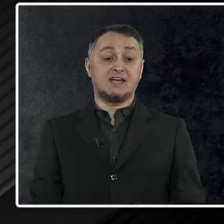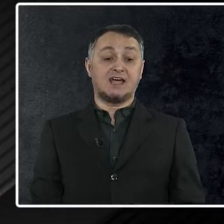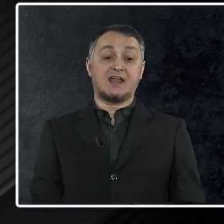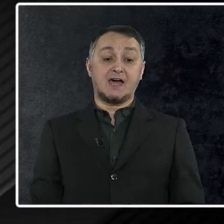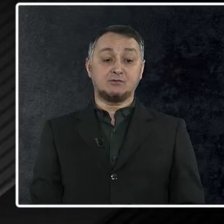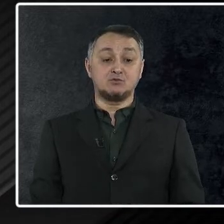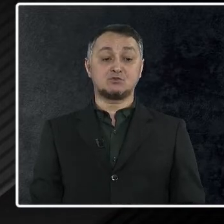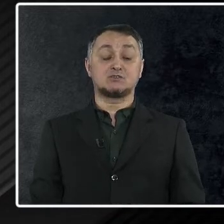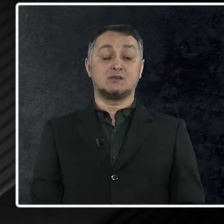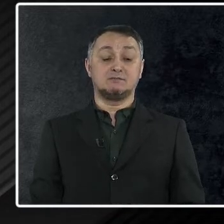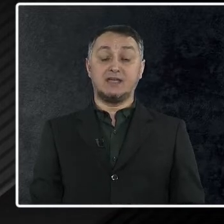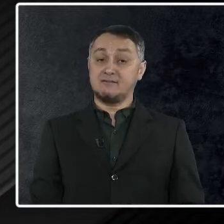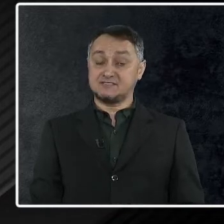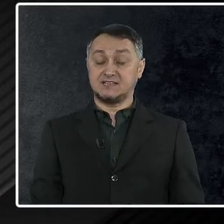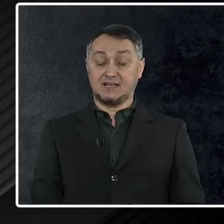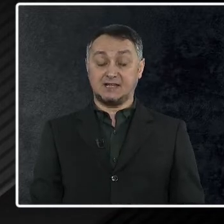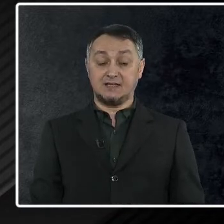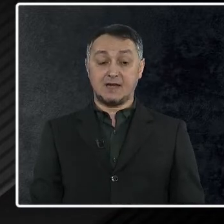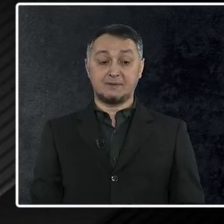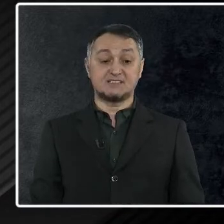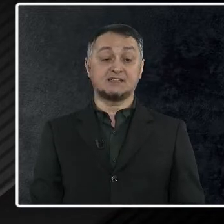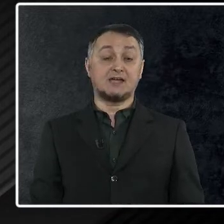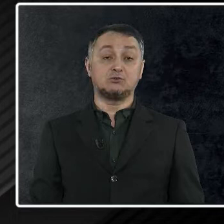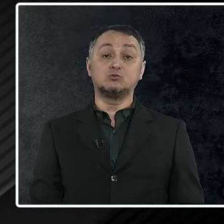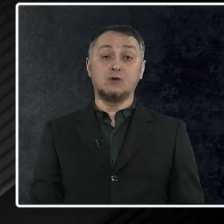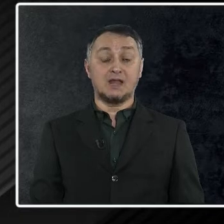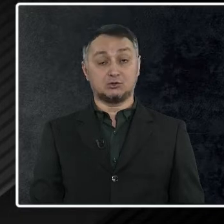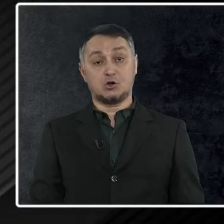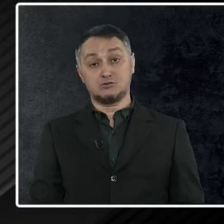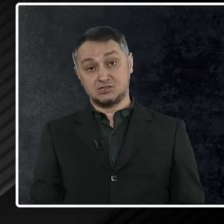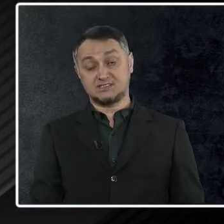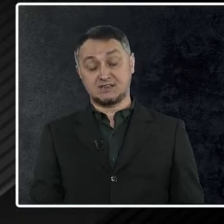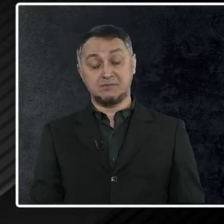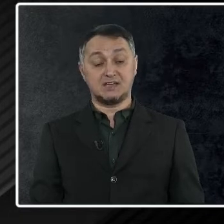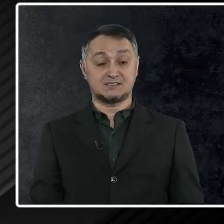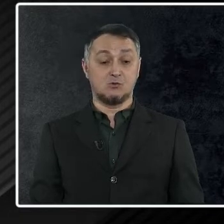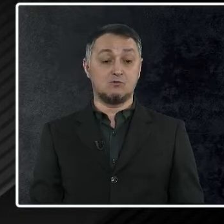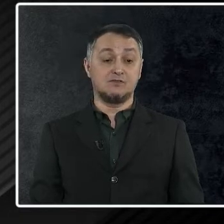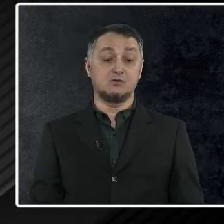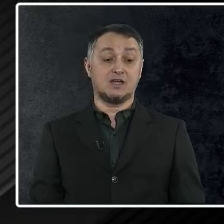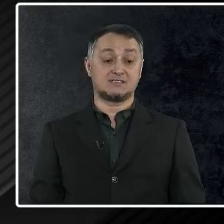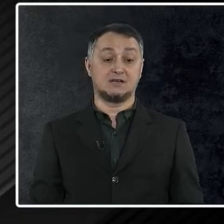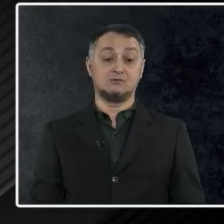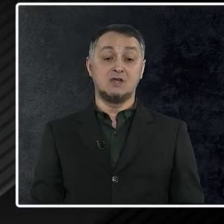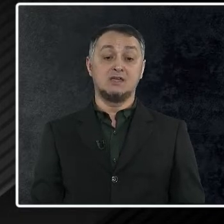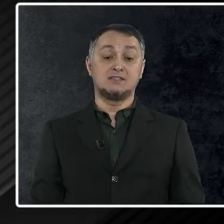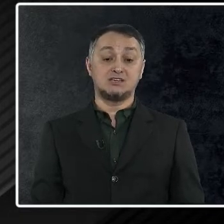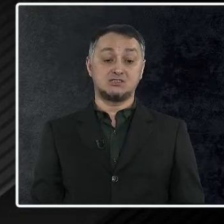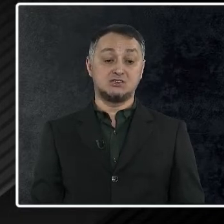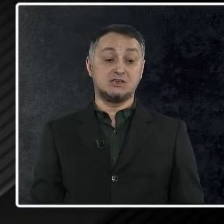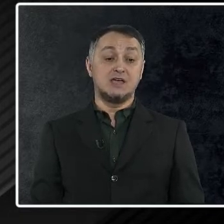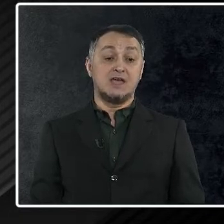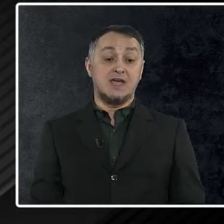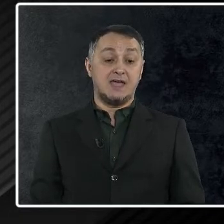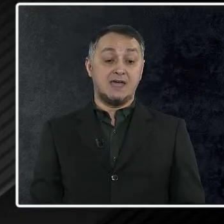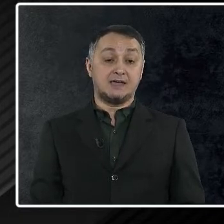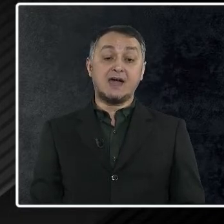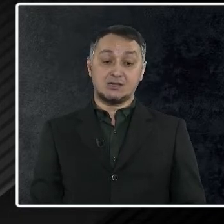ser declarados, deve ser apresentado um relatório de discriminação com vinculação